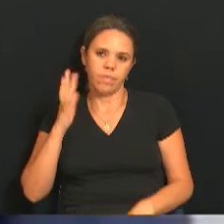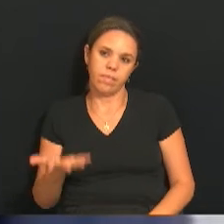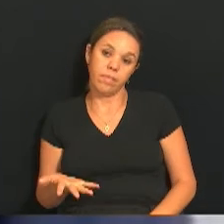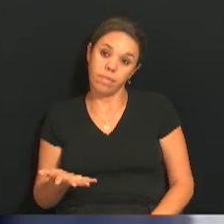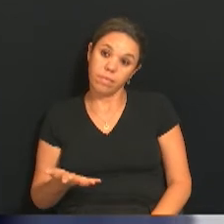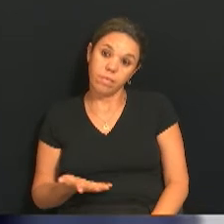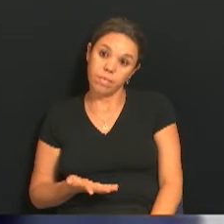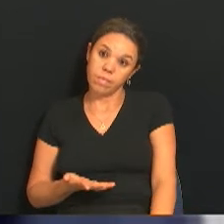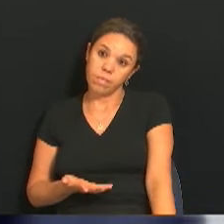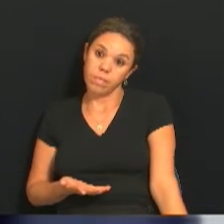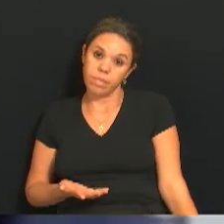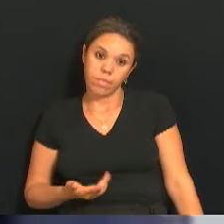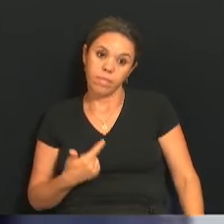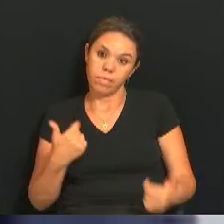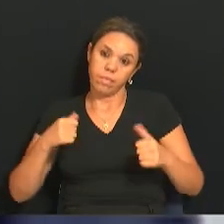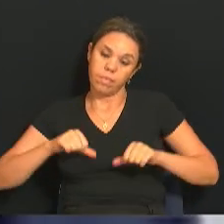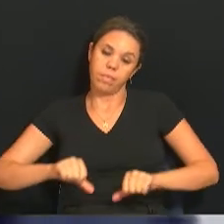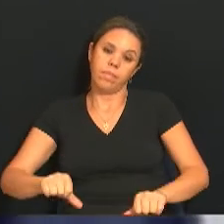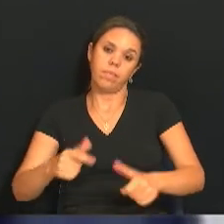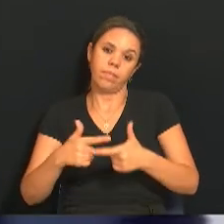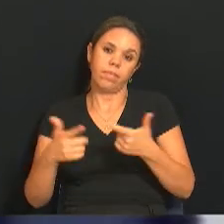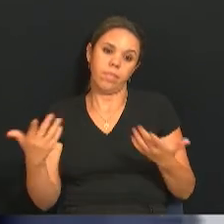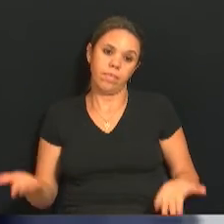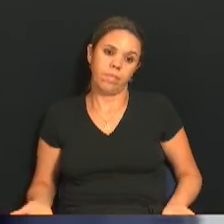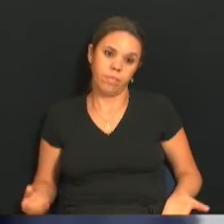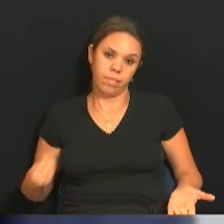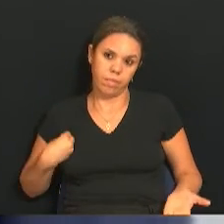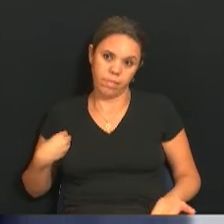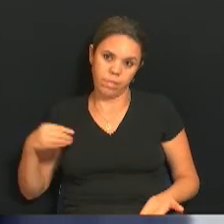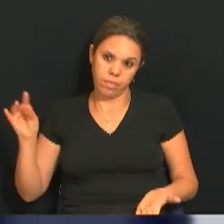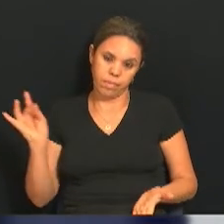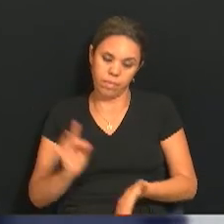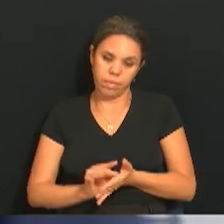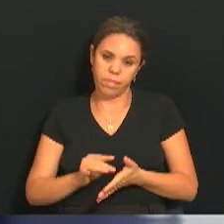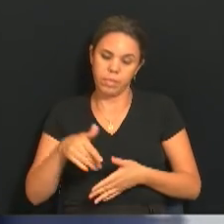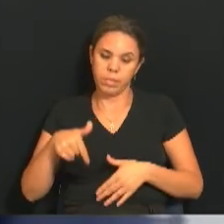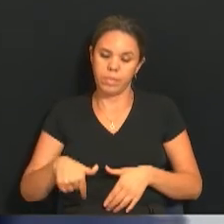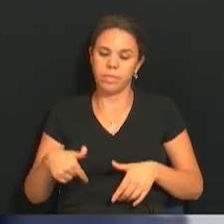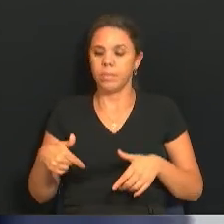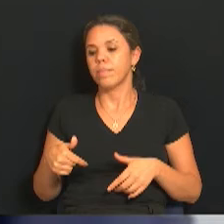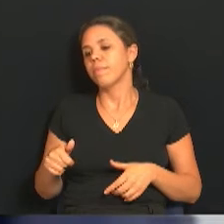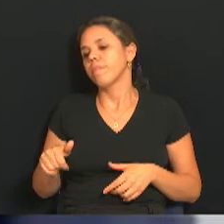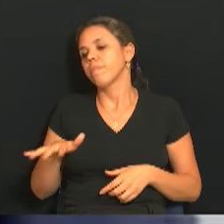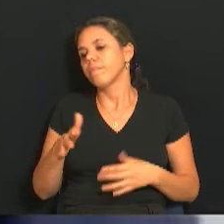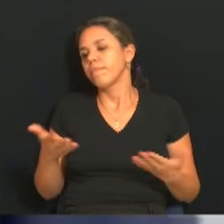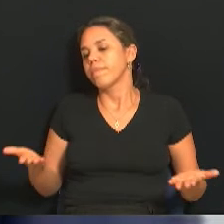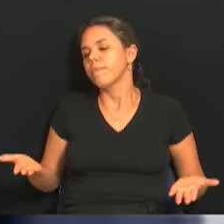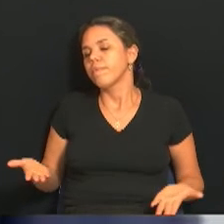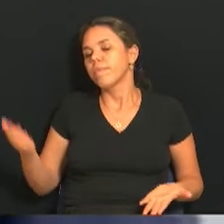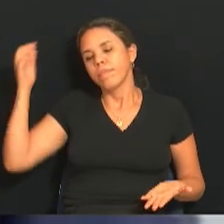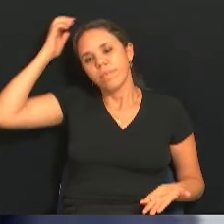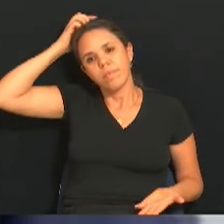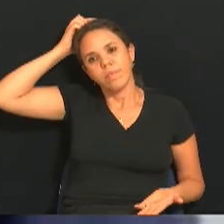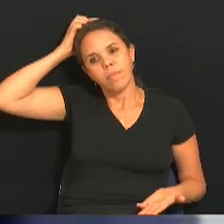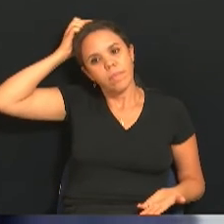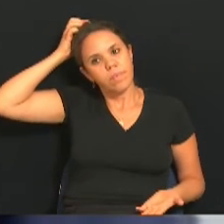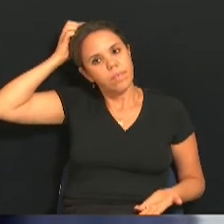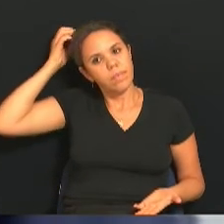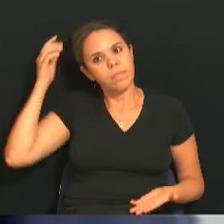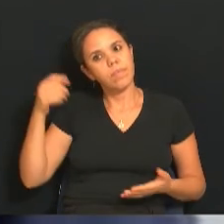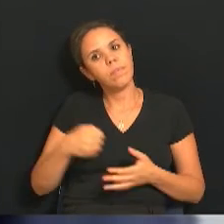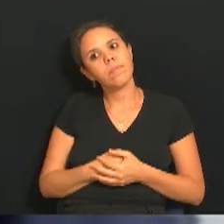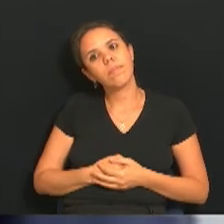a coisa vai caminhando, né? Estamos, de fato, nesse cenário que vemos hoje. Temos que dar algum caminho,